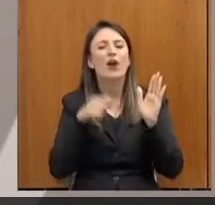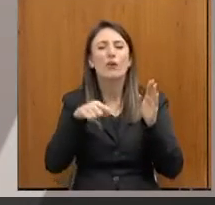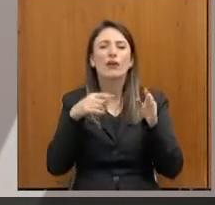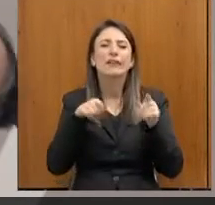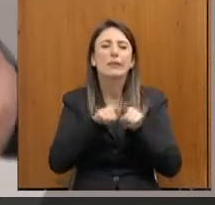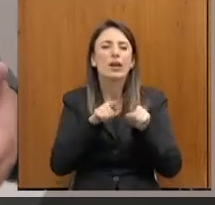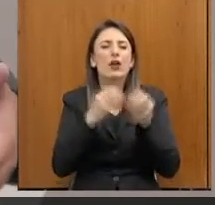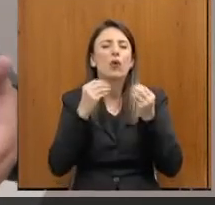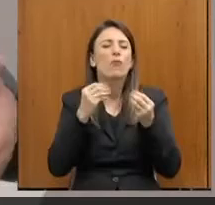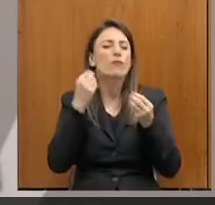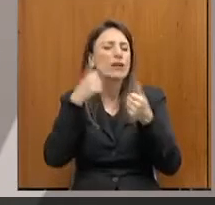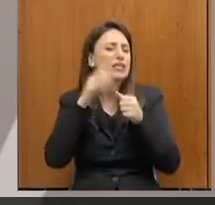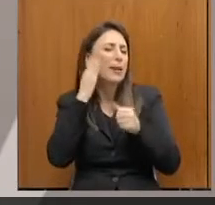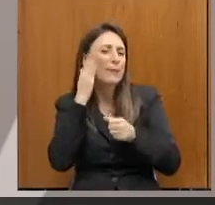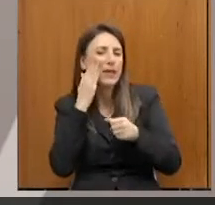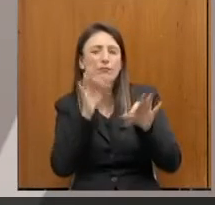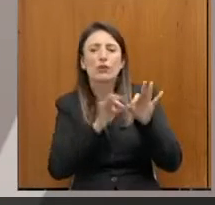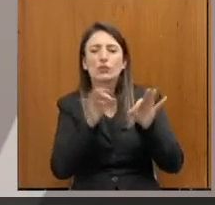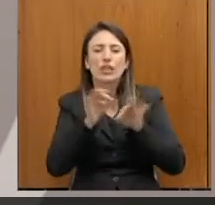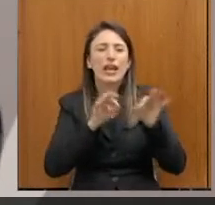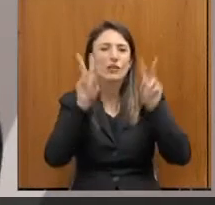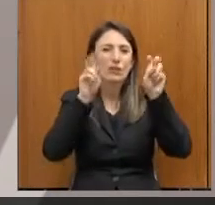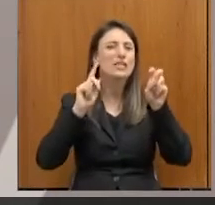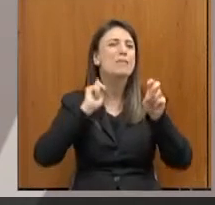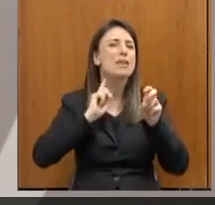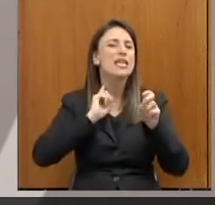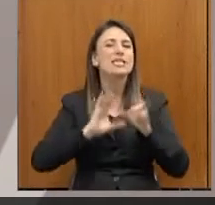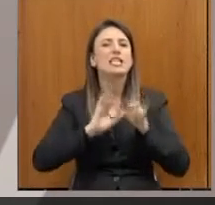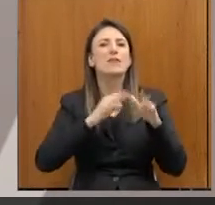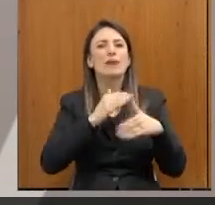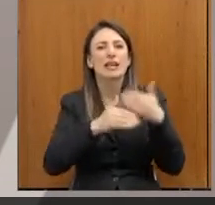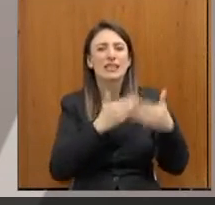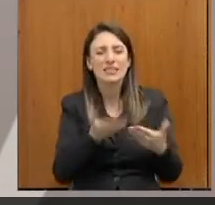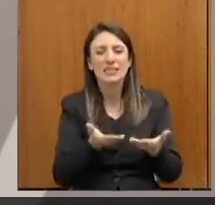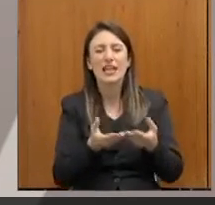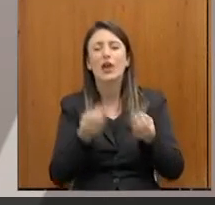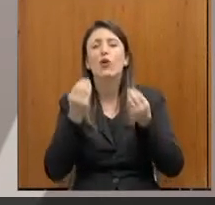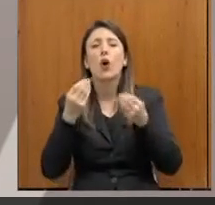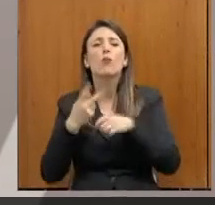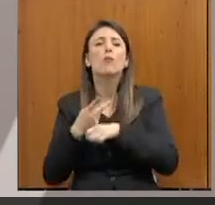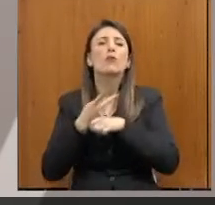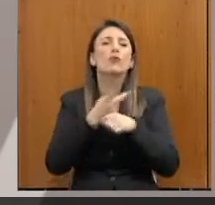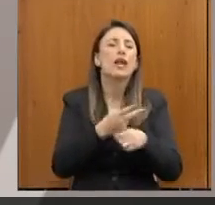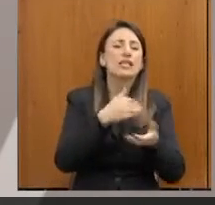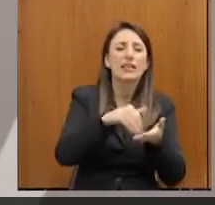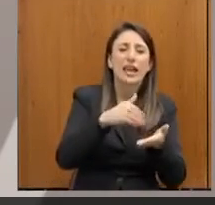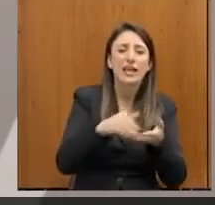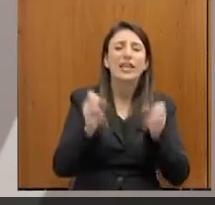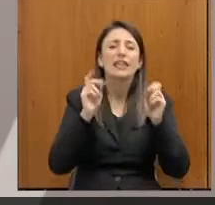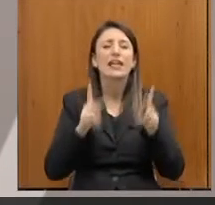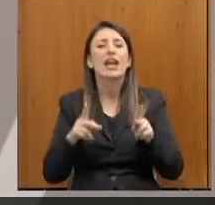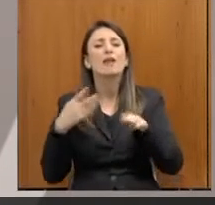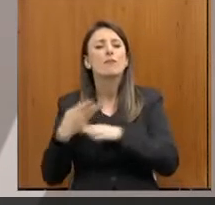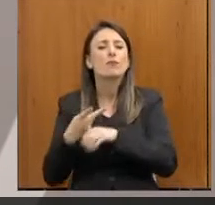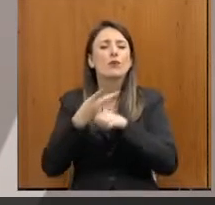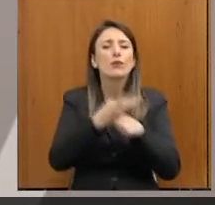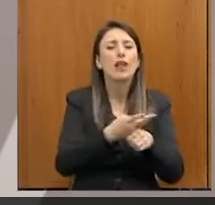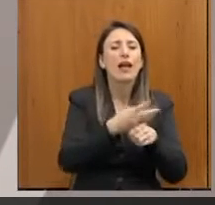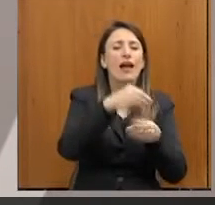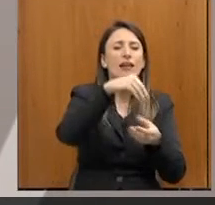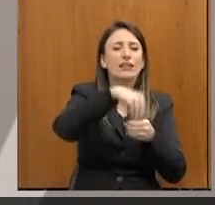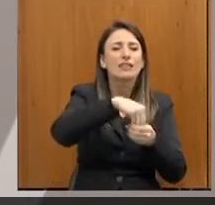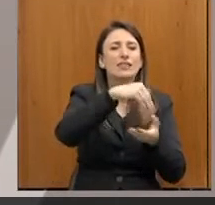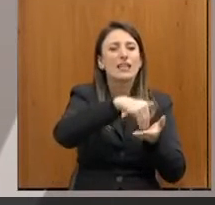crescer como eles podem procurar a secretaria quem eles devem procurar e no que consiste esse modelo para levar a